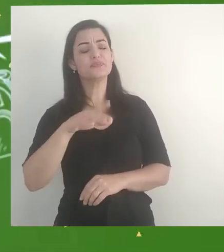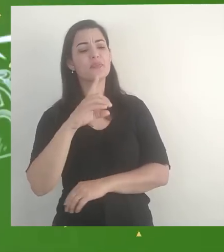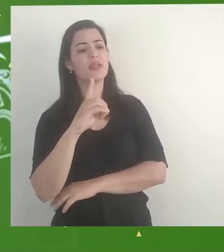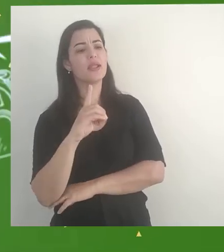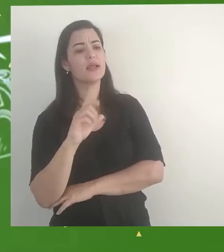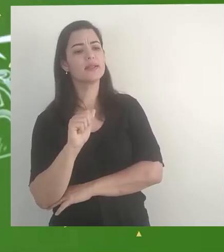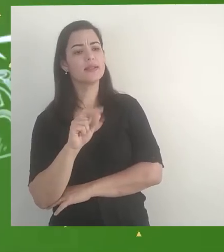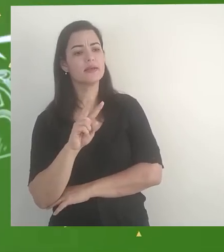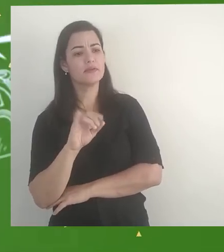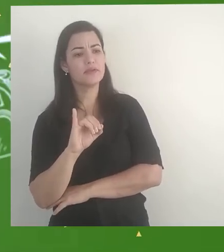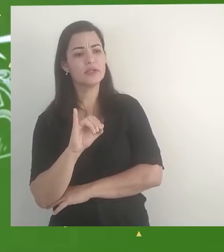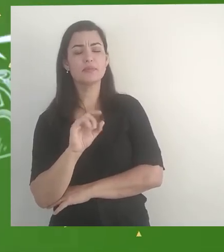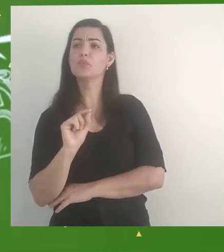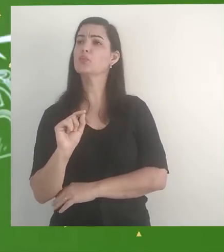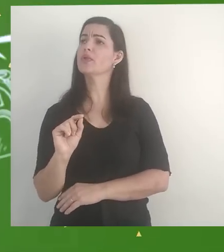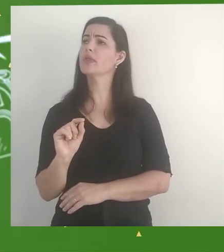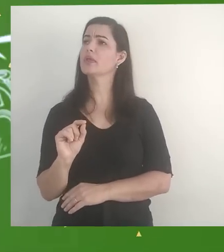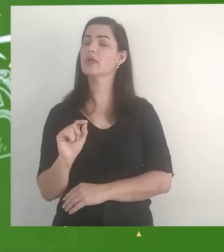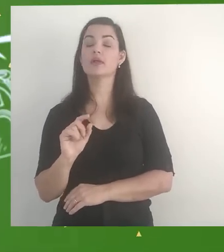Davi,